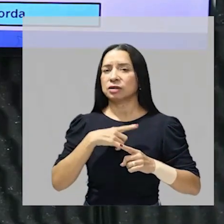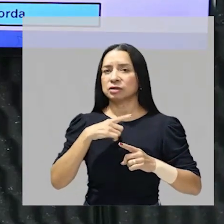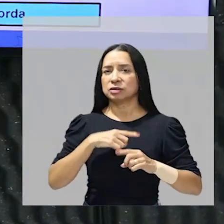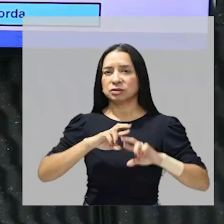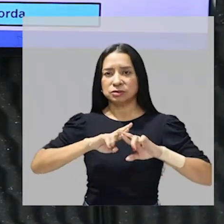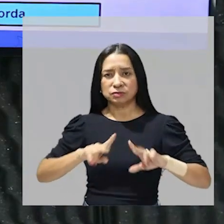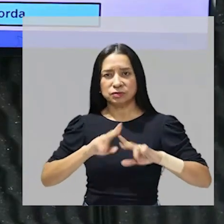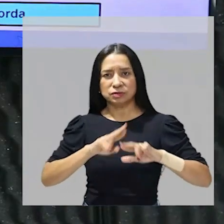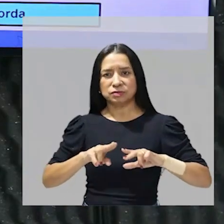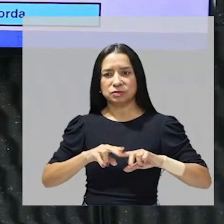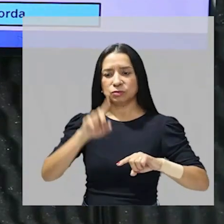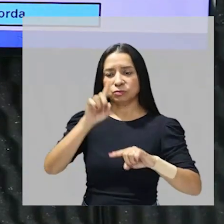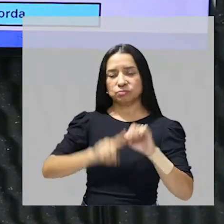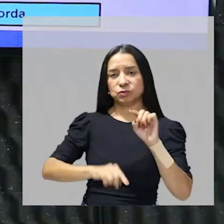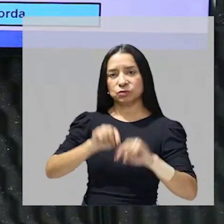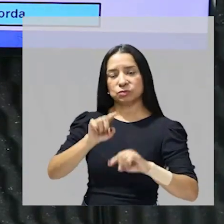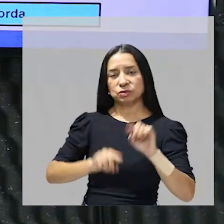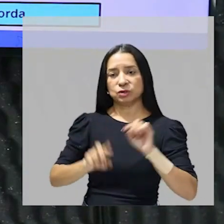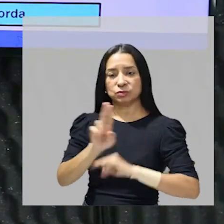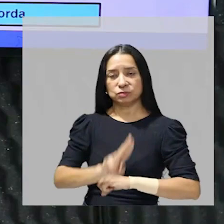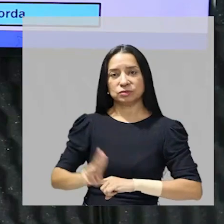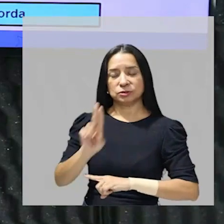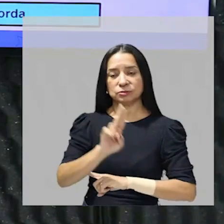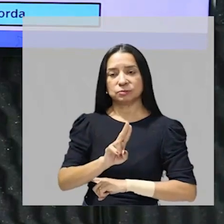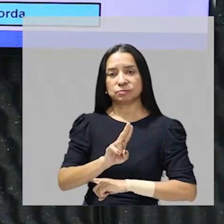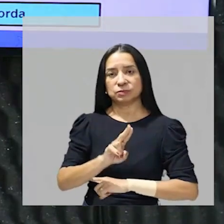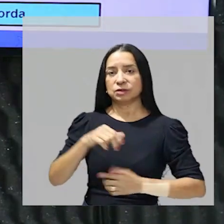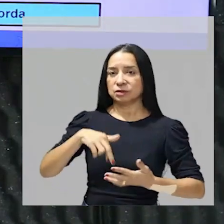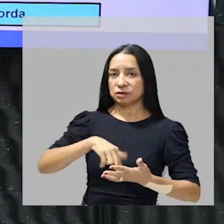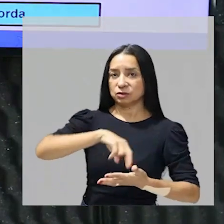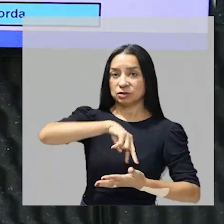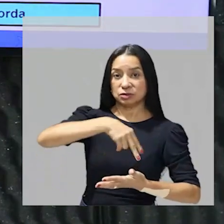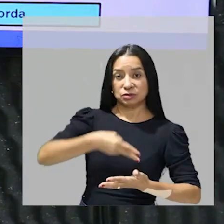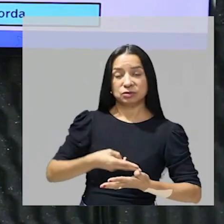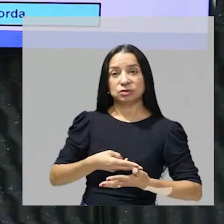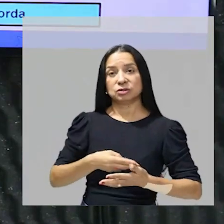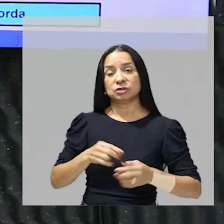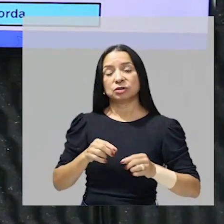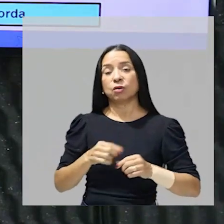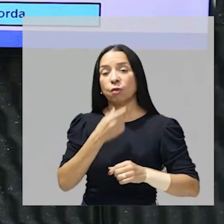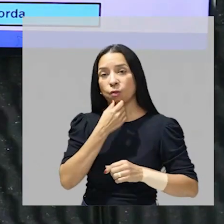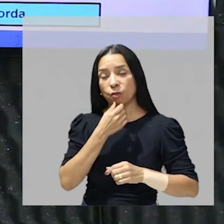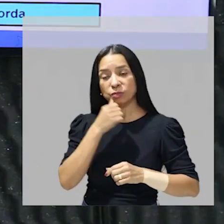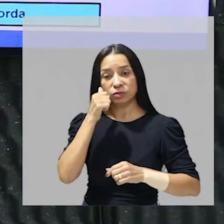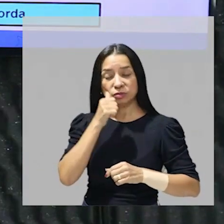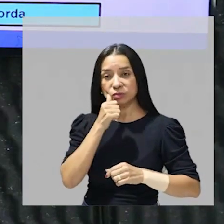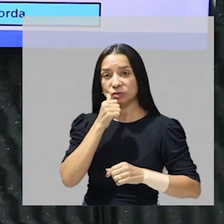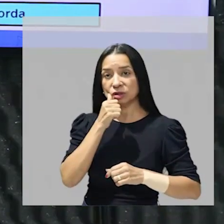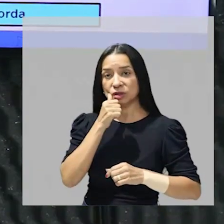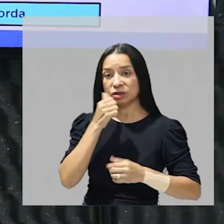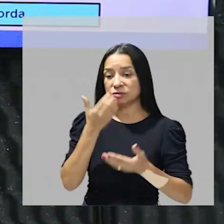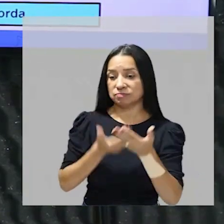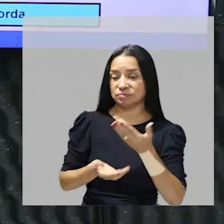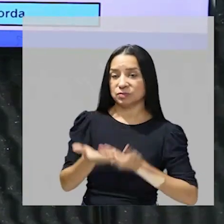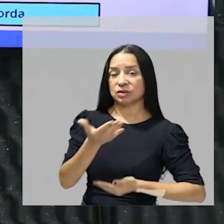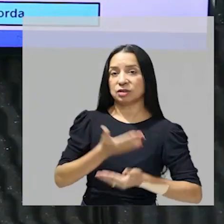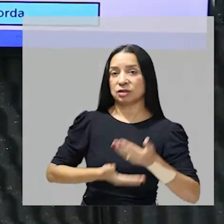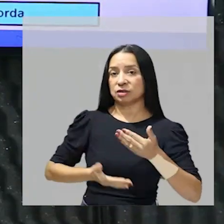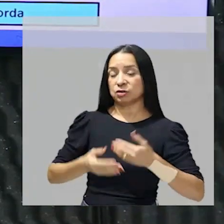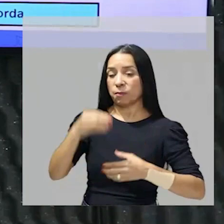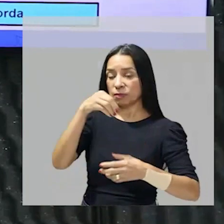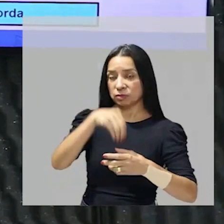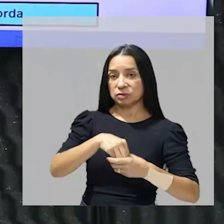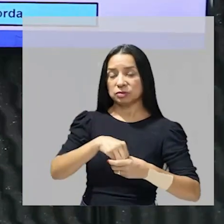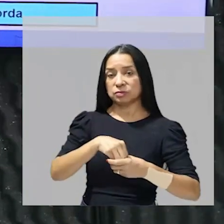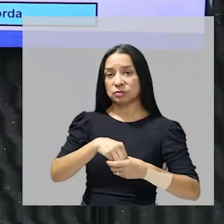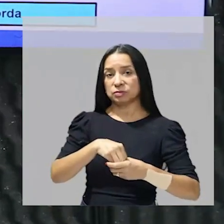os aparelhos, mas na ginástica artística, tanto homens quanto mulheres participam. Já na ginástica rítmica, eu mostrei ainda há